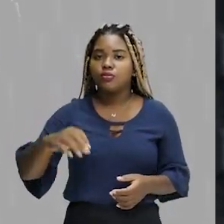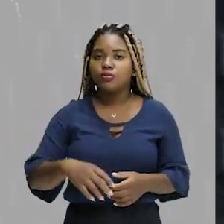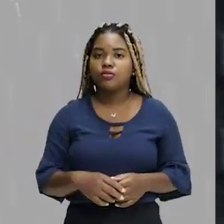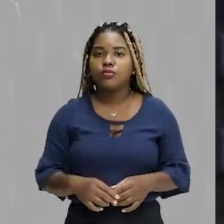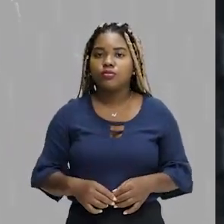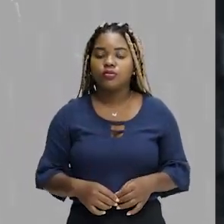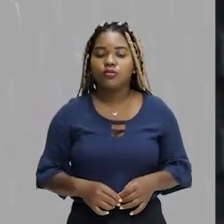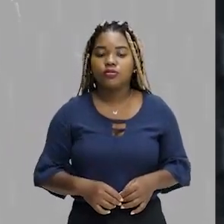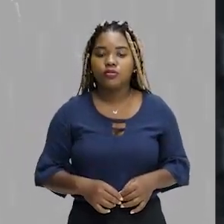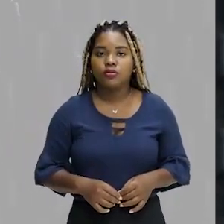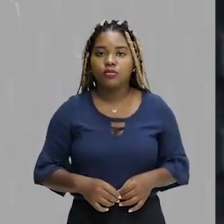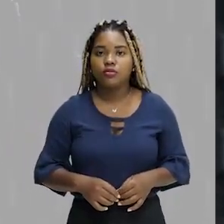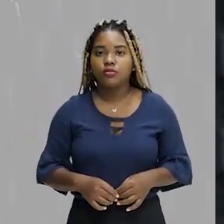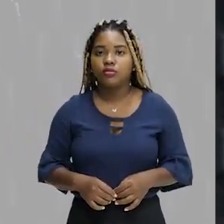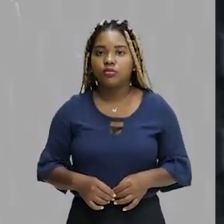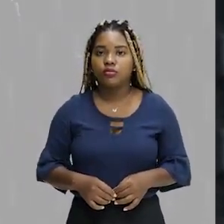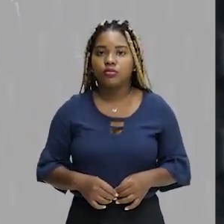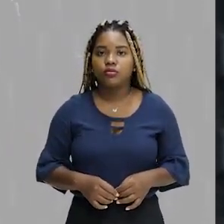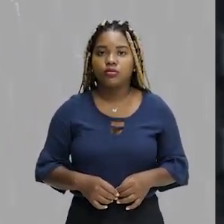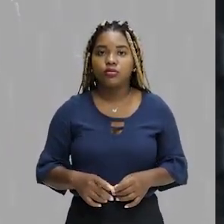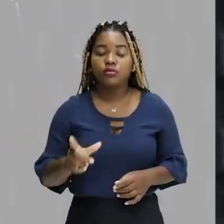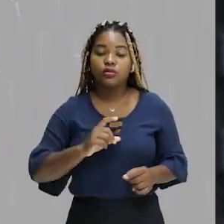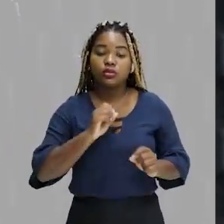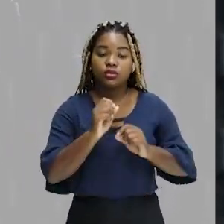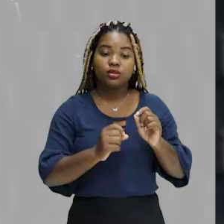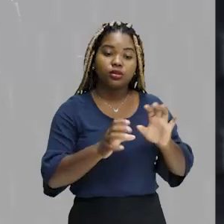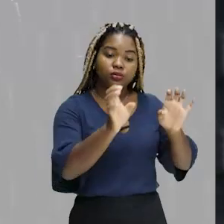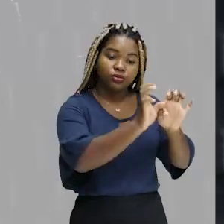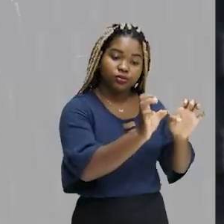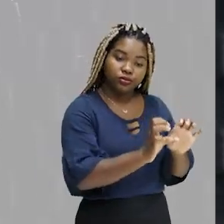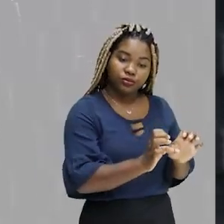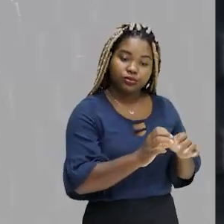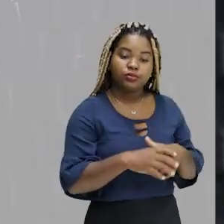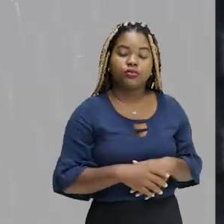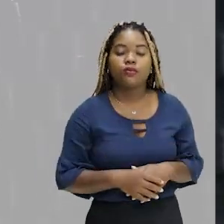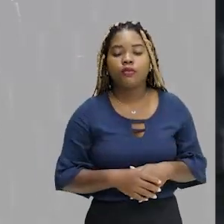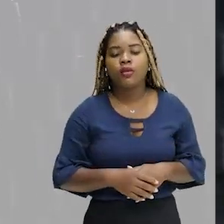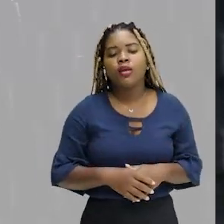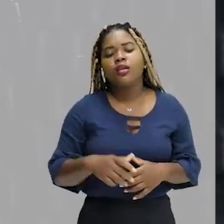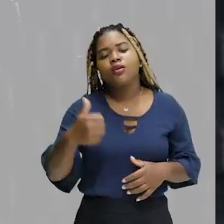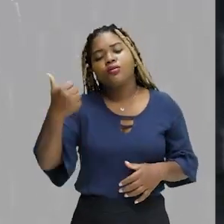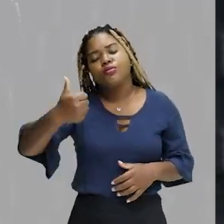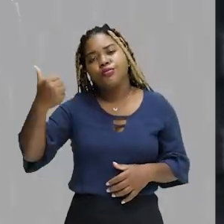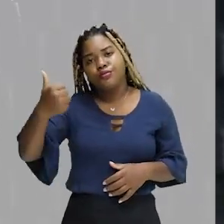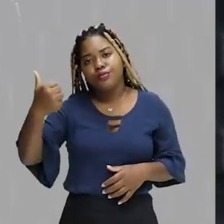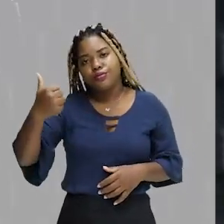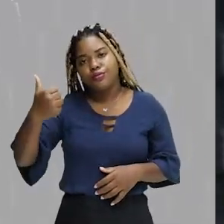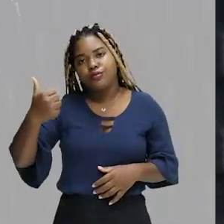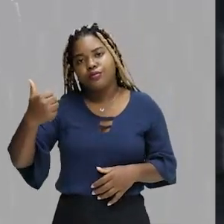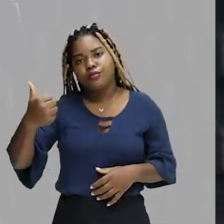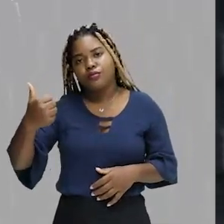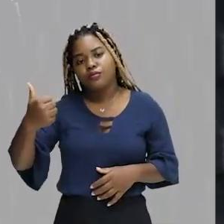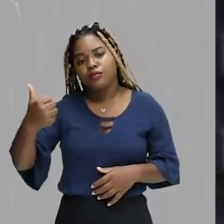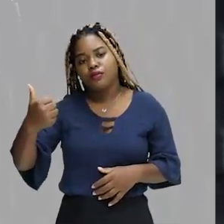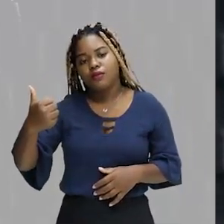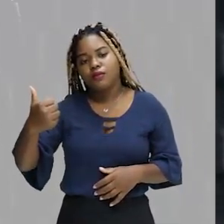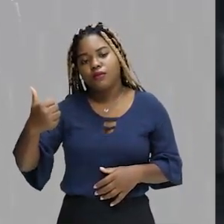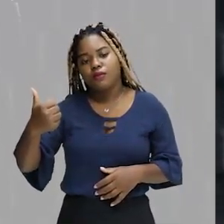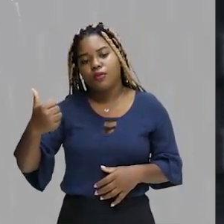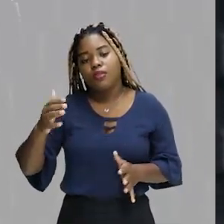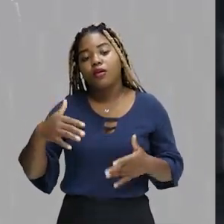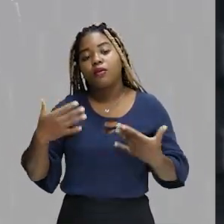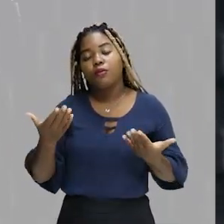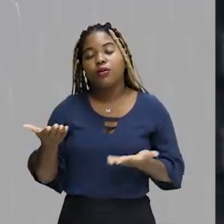de átomos que aparecem na estrutura. Então, na estrutura do linalol, quais são